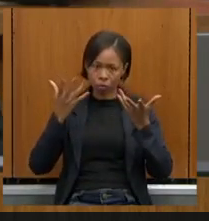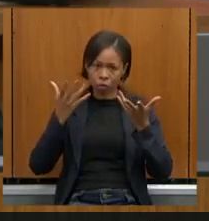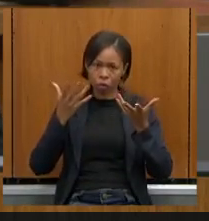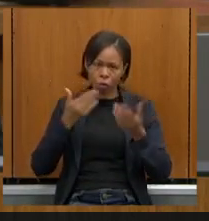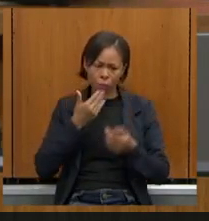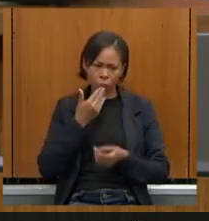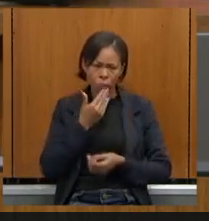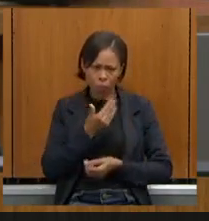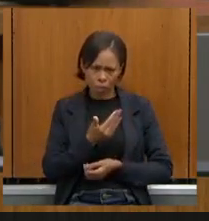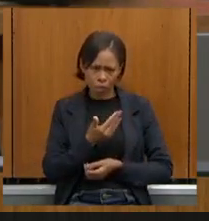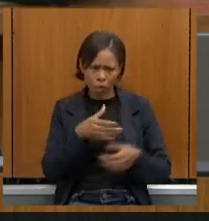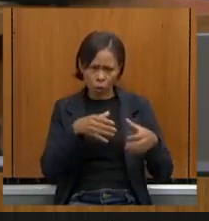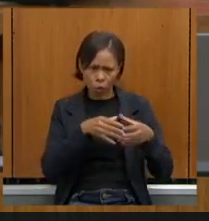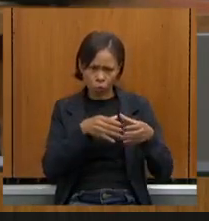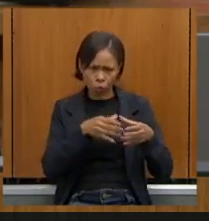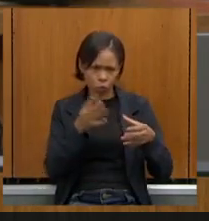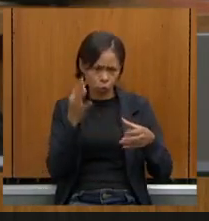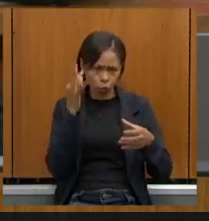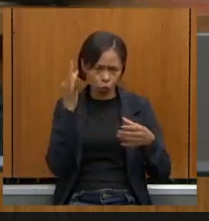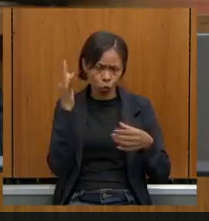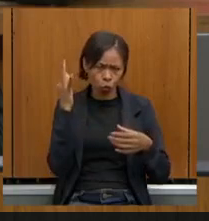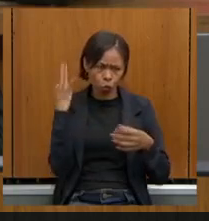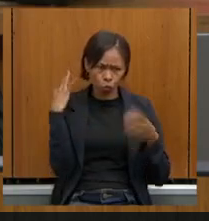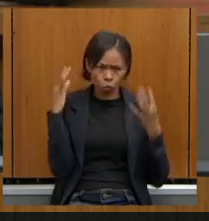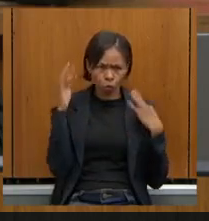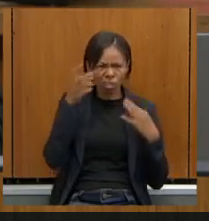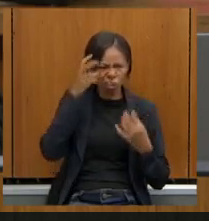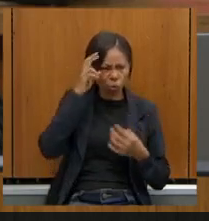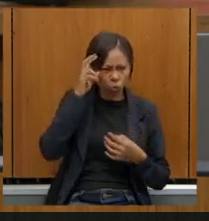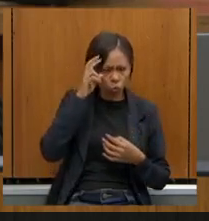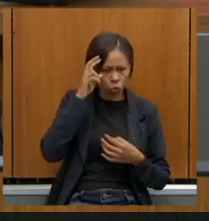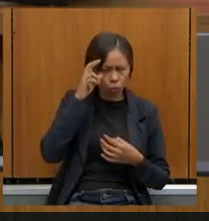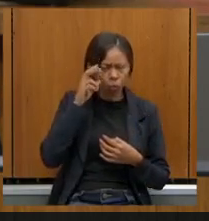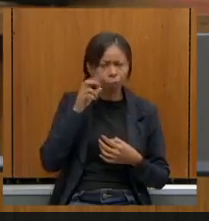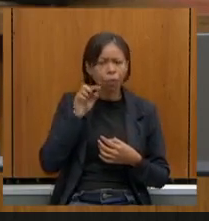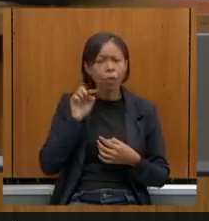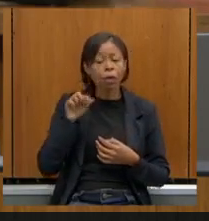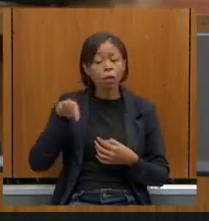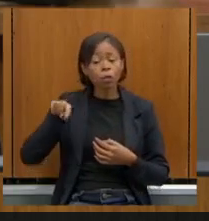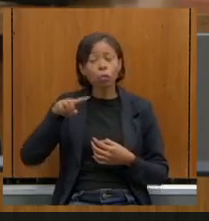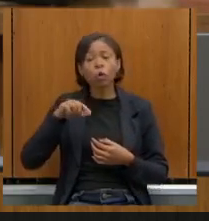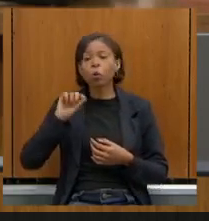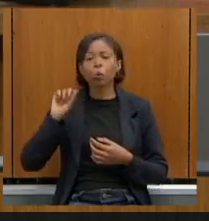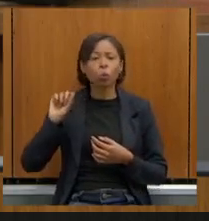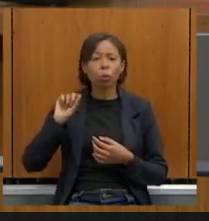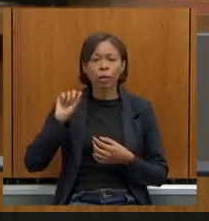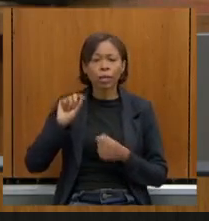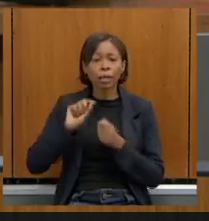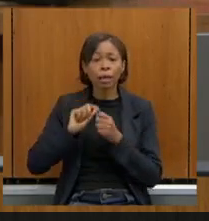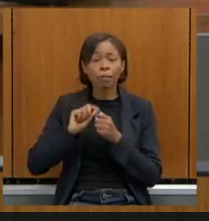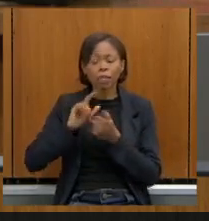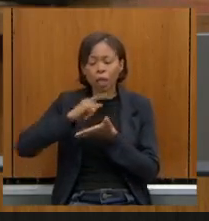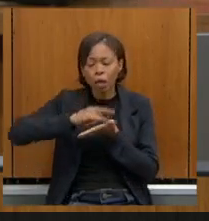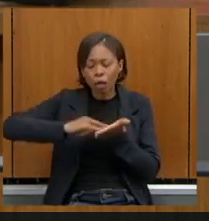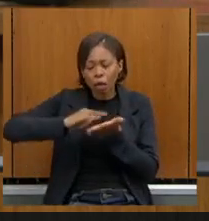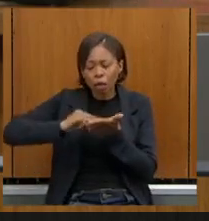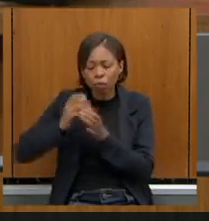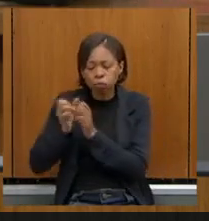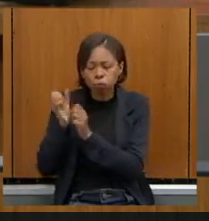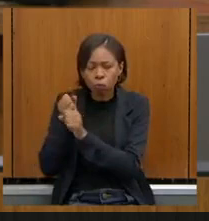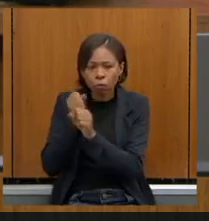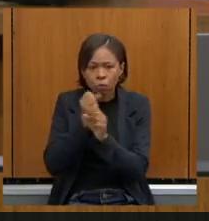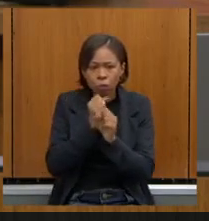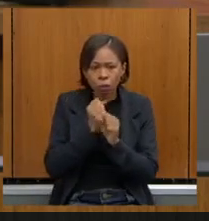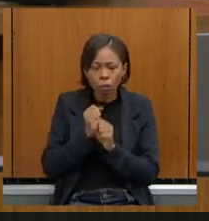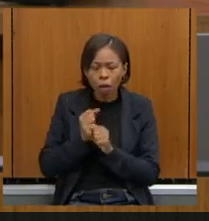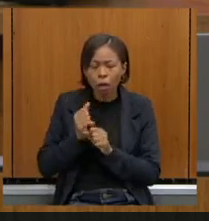cuidar disso, nós estamos fazendo o dossiê de proteção como patrimônio imaterial do Estado